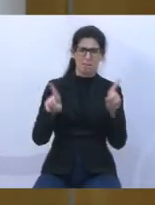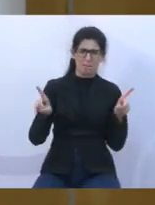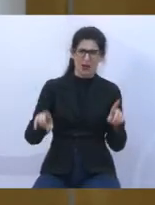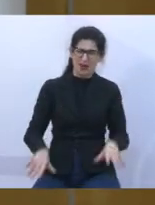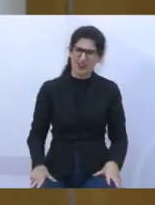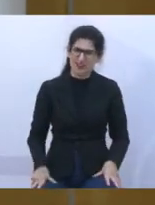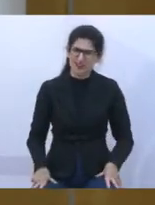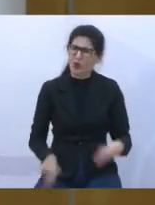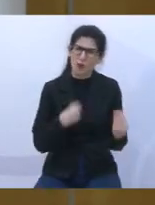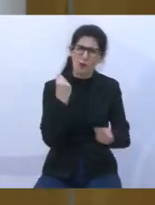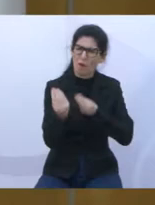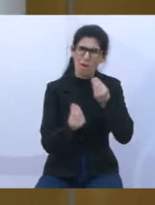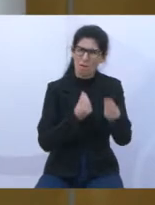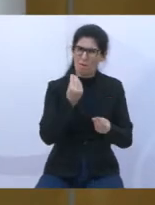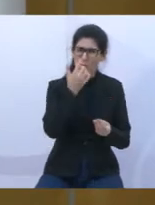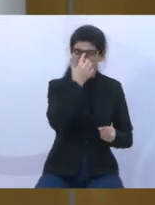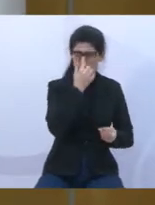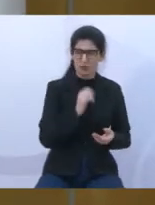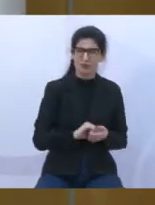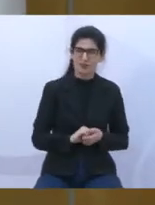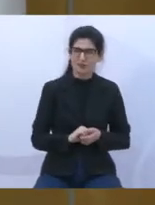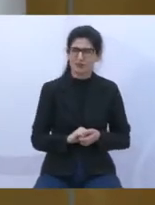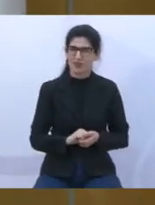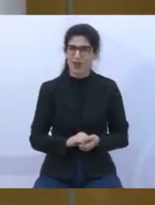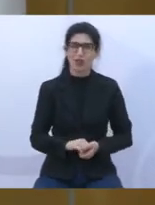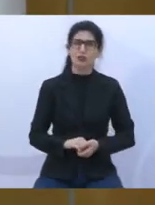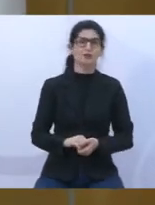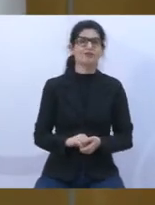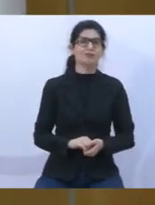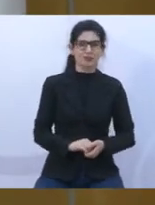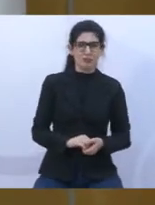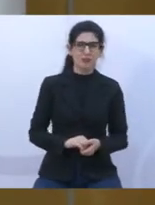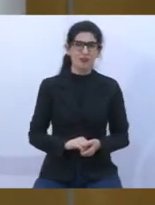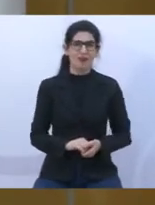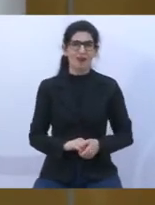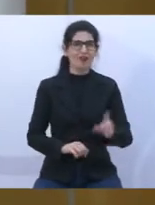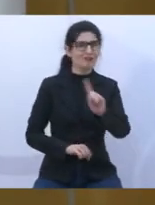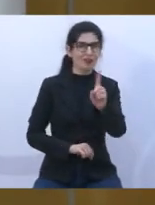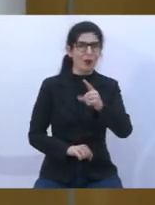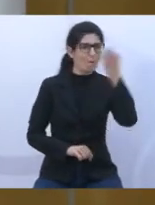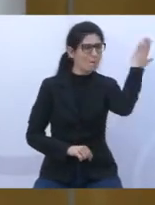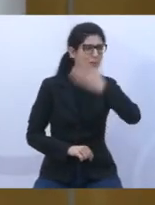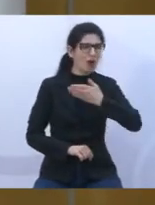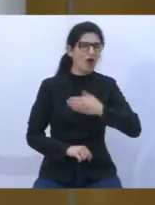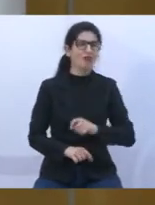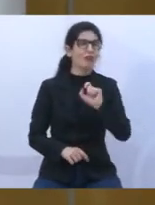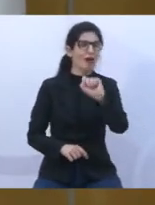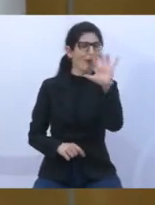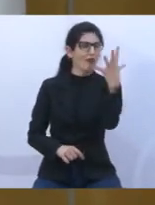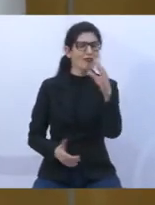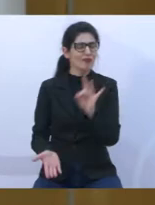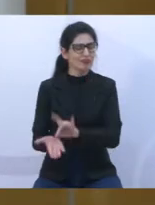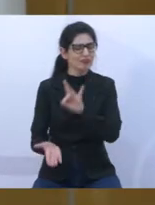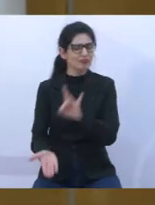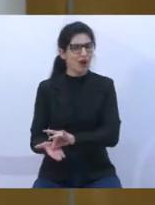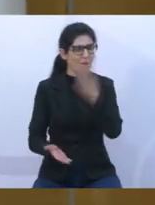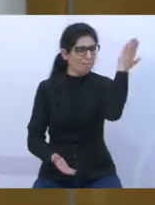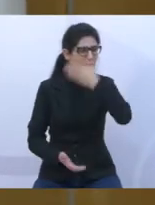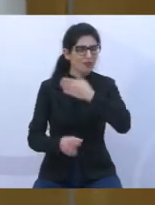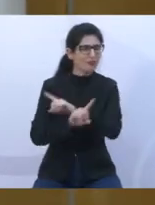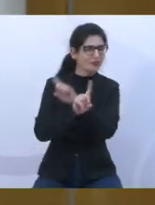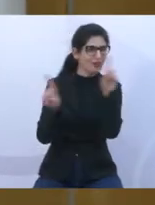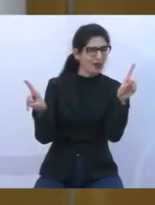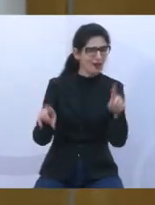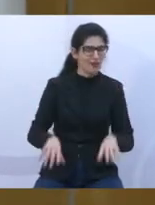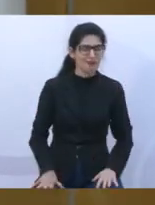sociedade não deixando a população de fato a par o que está acontecendo quando a gente